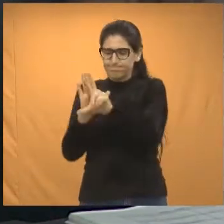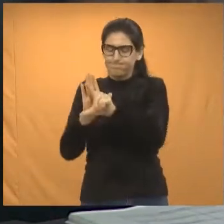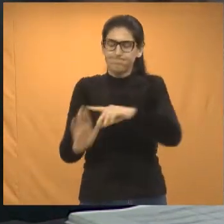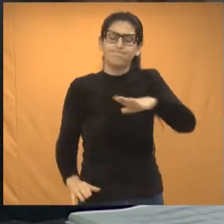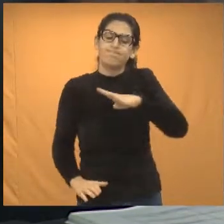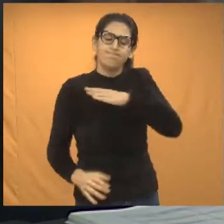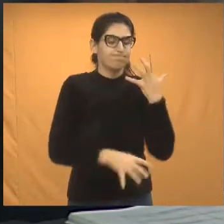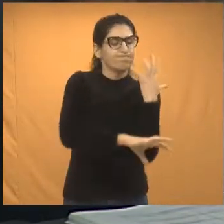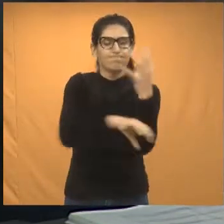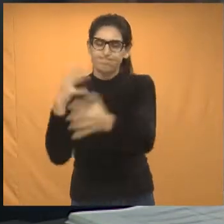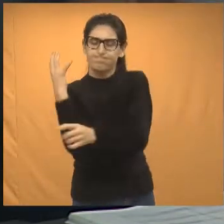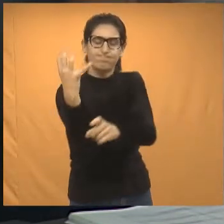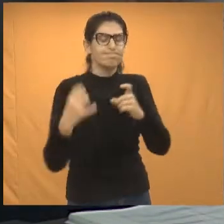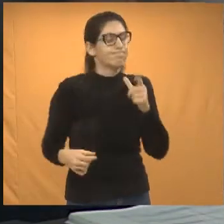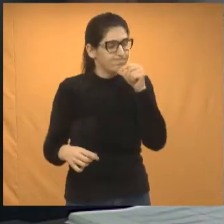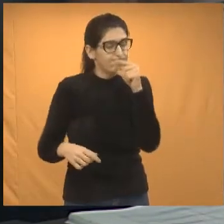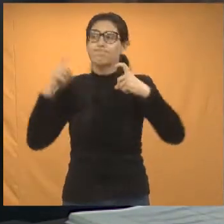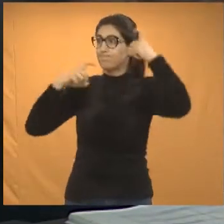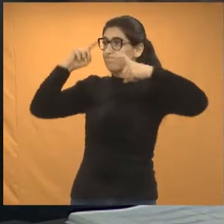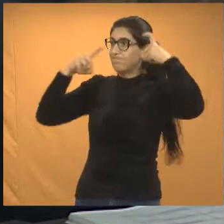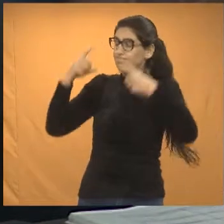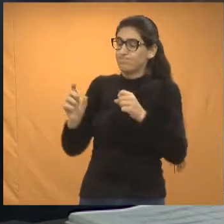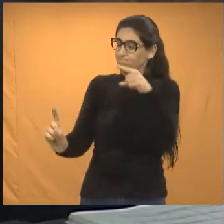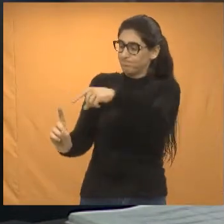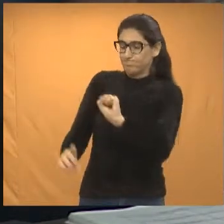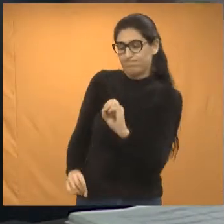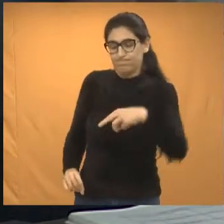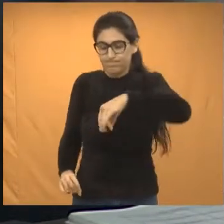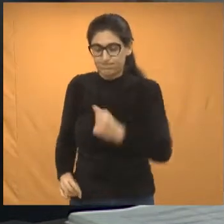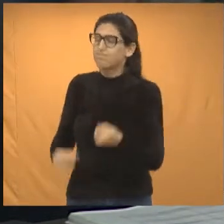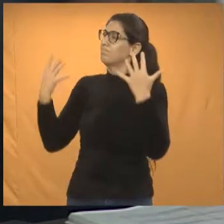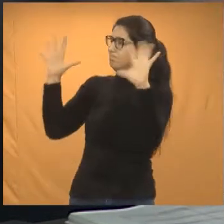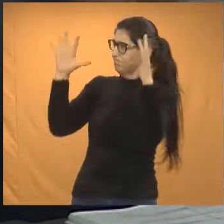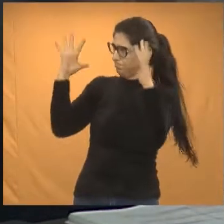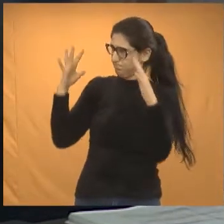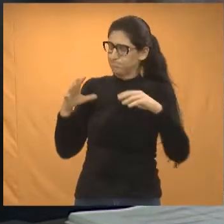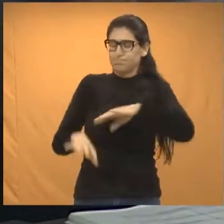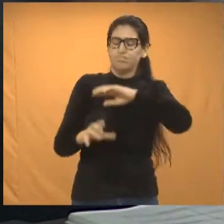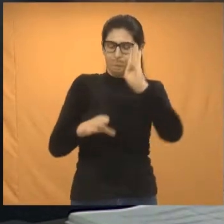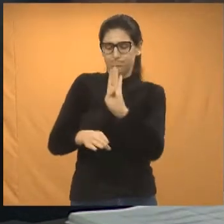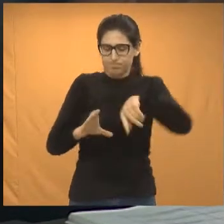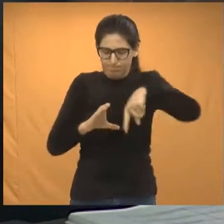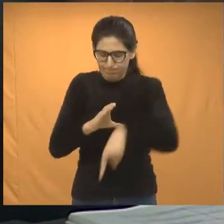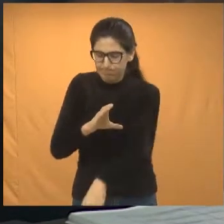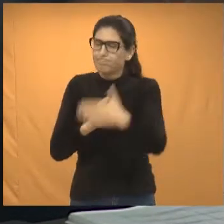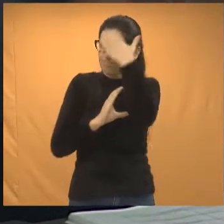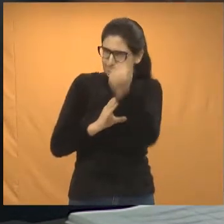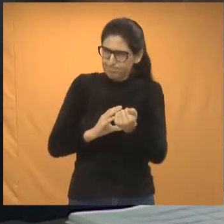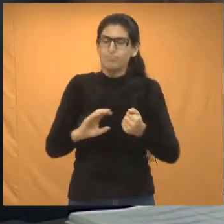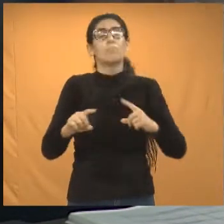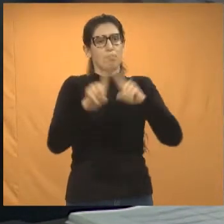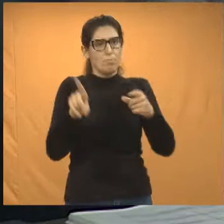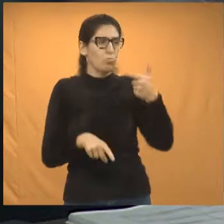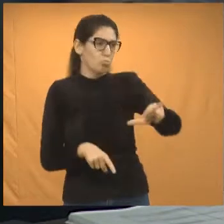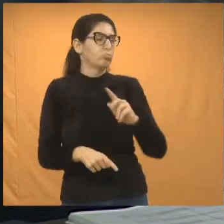é a preocupação que é da Sônia, parabéns pela formação que Vossa Excelência tem, mas também creio que seja de todos os demais